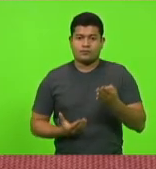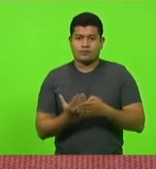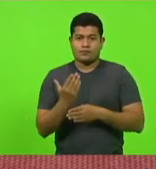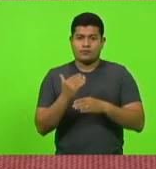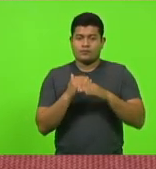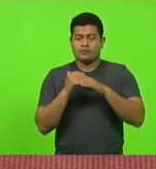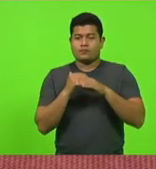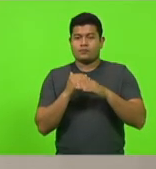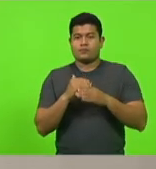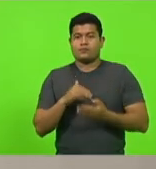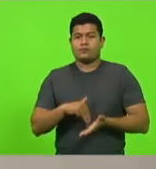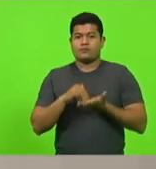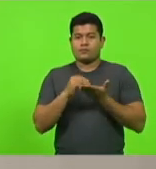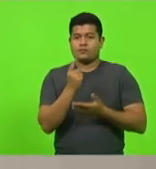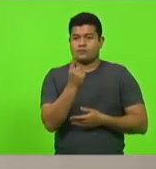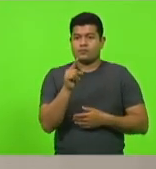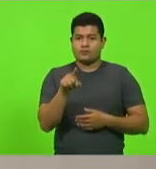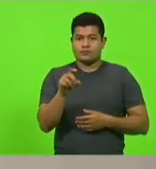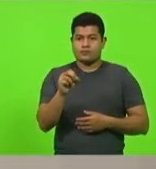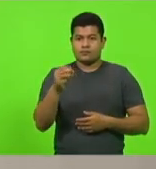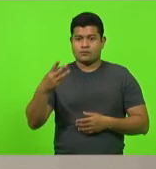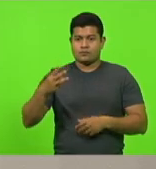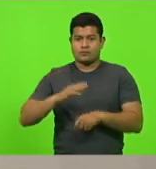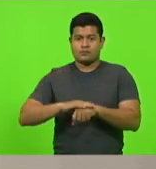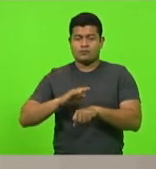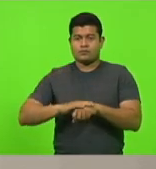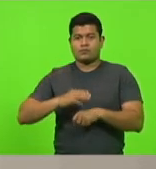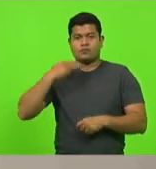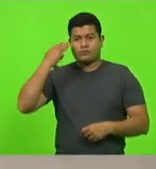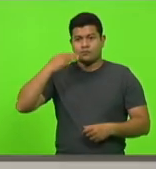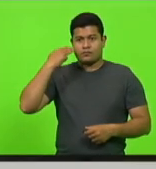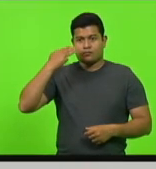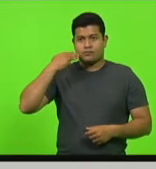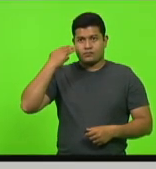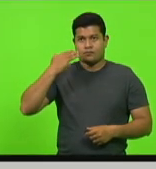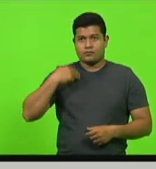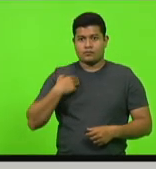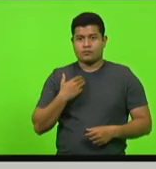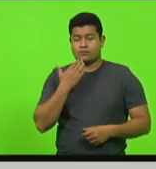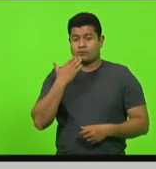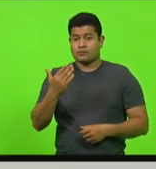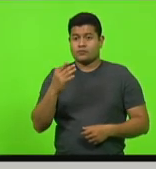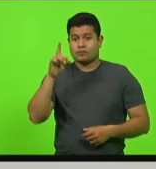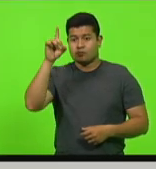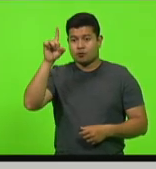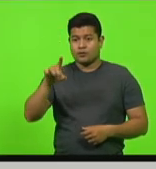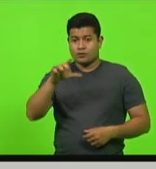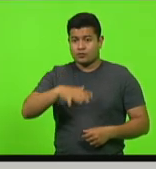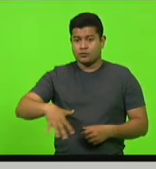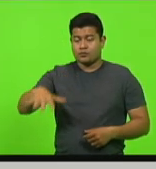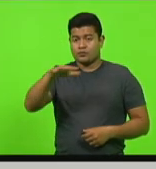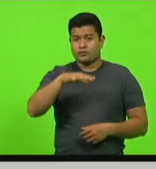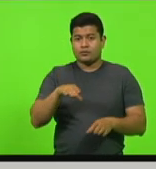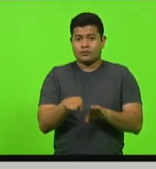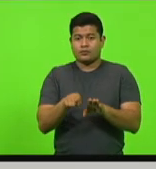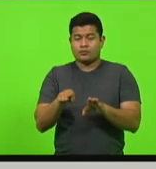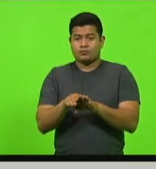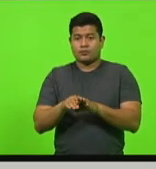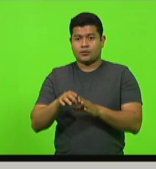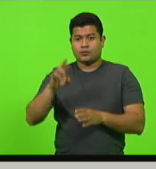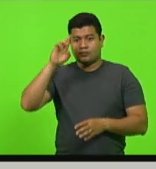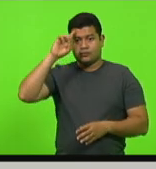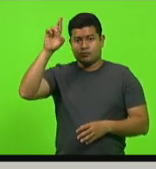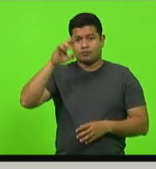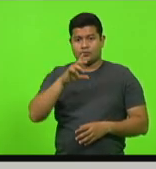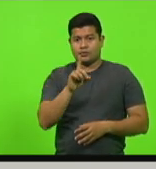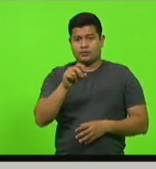por unanimidade. Moção 1103, autor deputado Márcio Machado, apelando ao diretor-geral e ao superintendente regional do DENIT pela construção